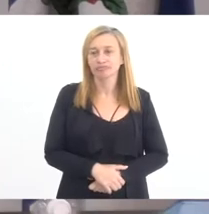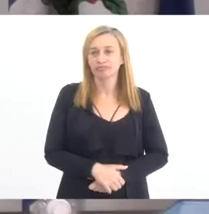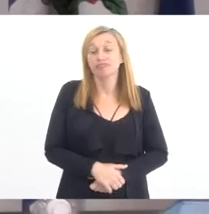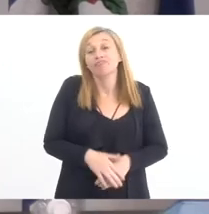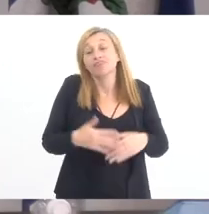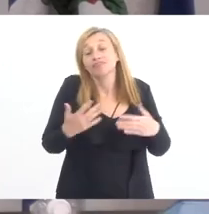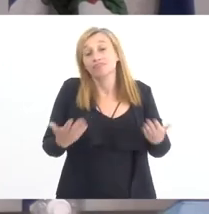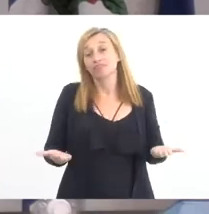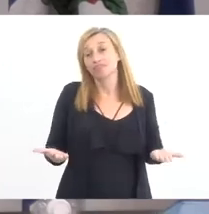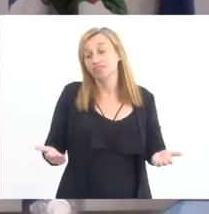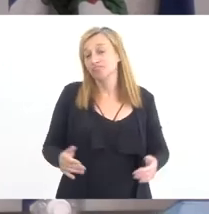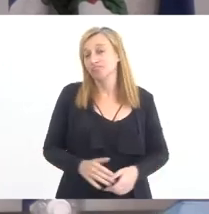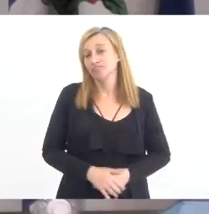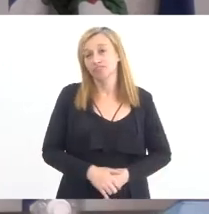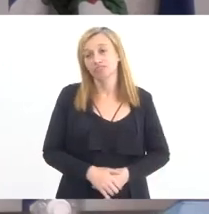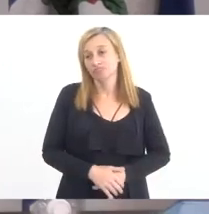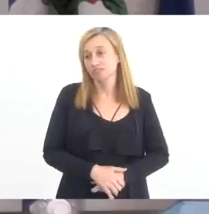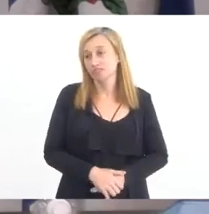Então, até lá,